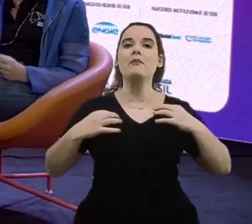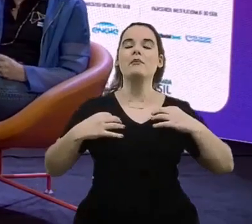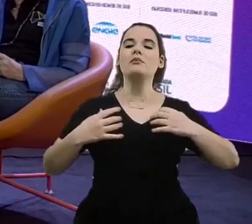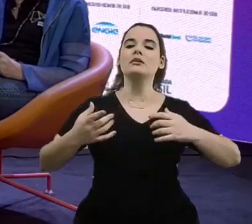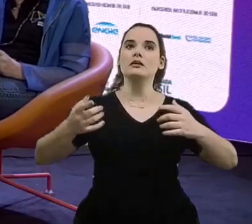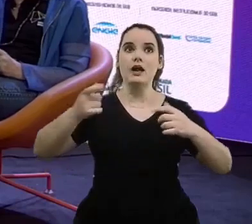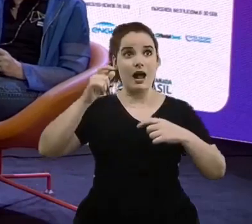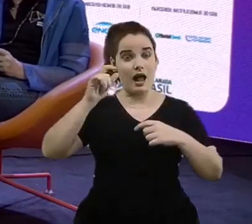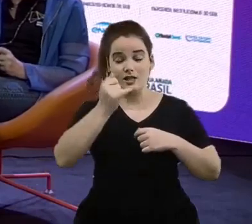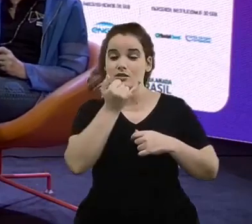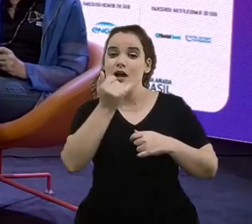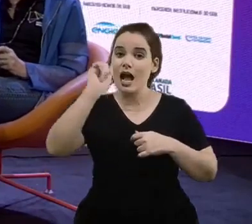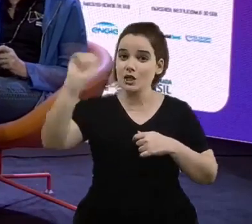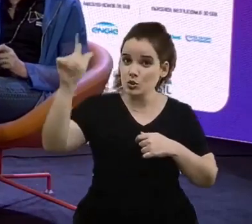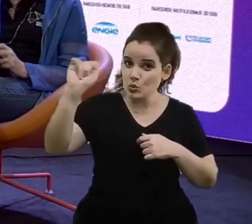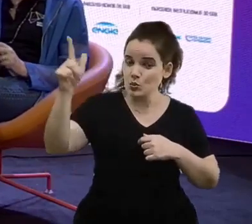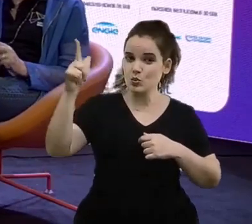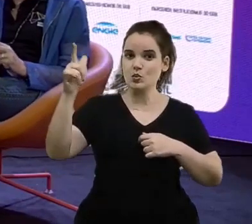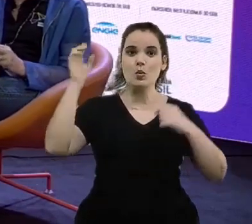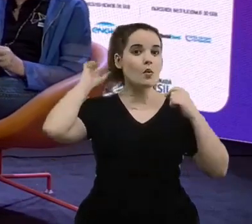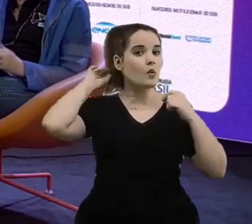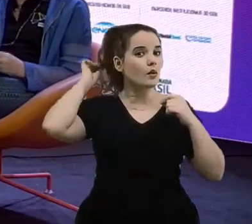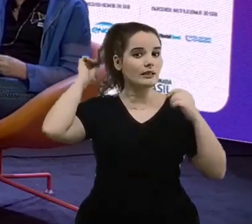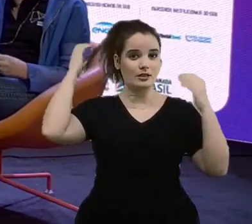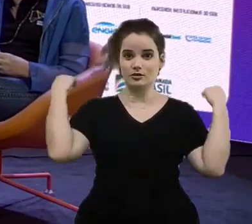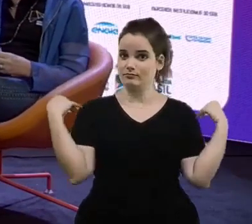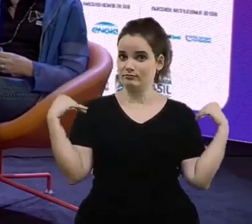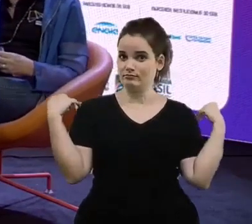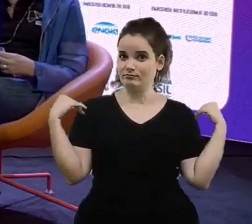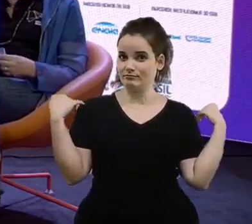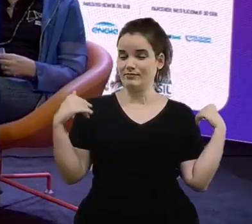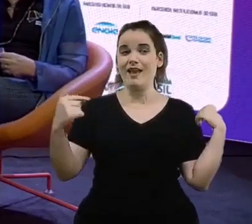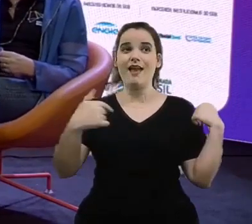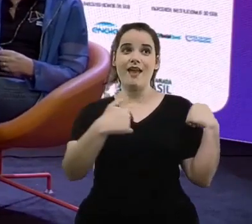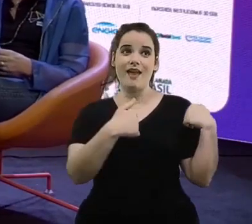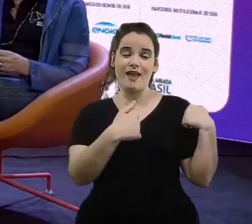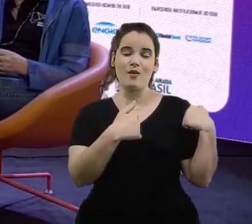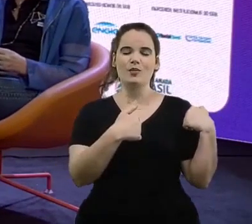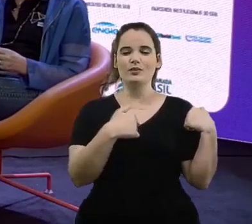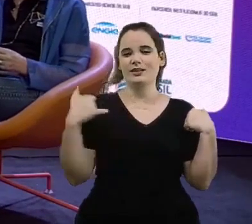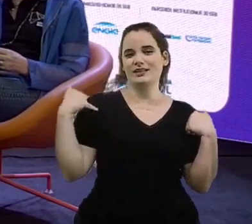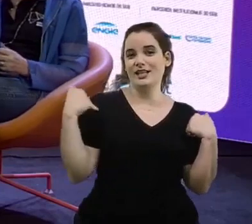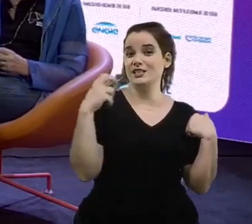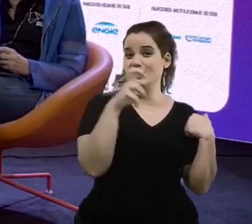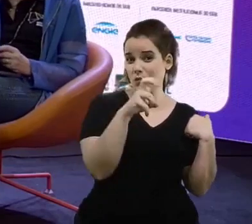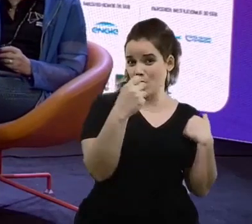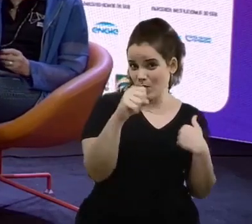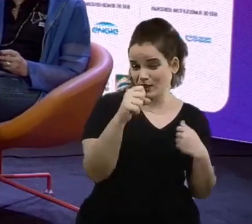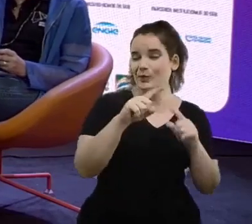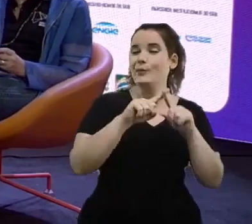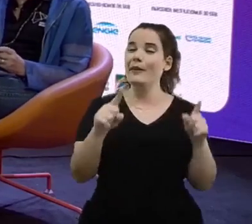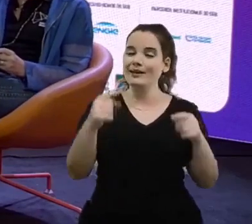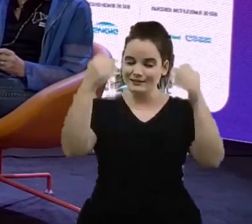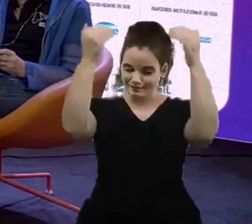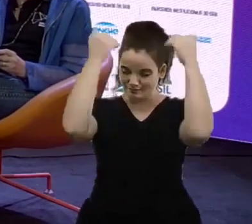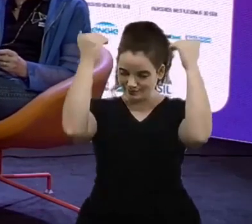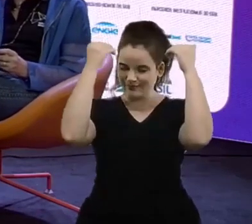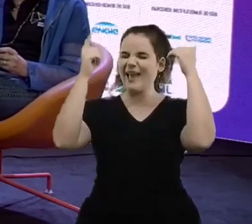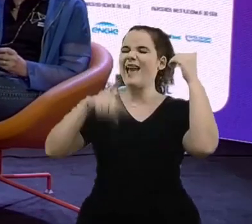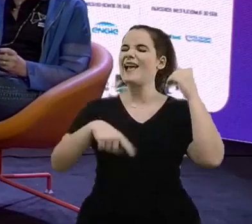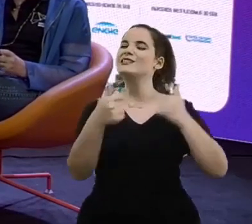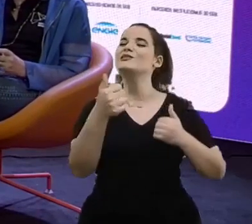médio, né, eu tenho 58 anos e acho que tenho 18. Essa é mais ou menos a minha descrição para quem está aí. Aquela pessoa que se